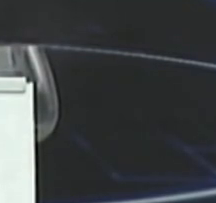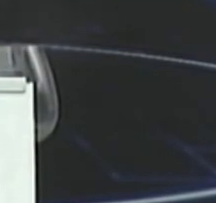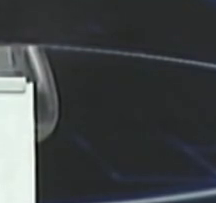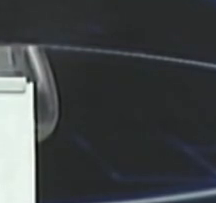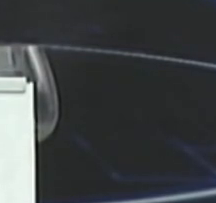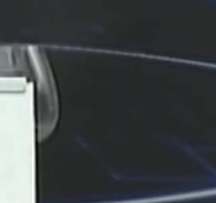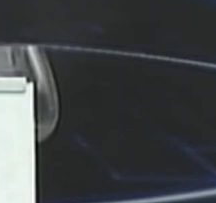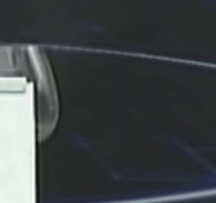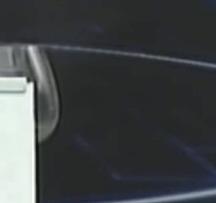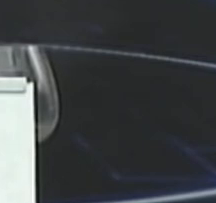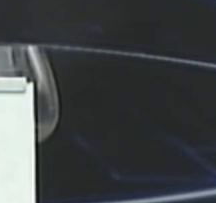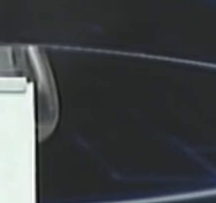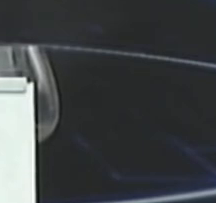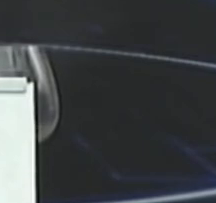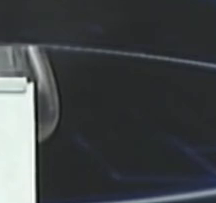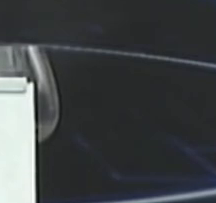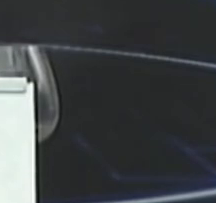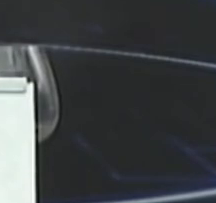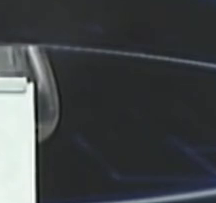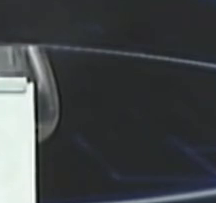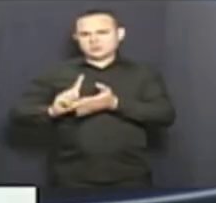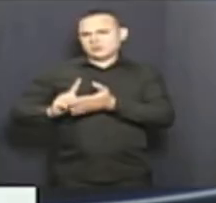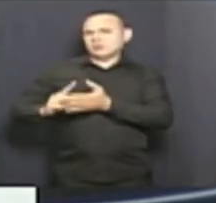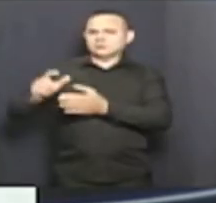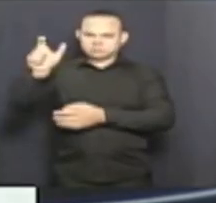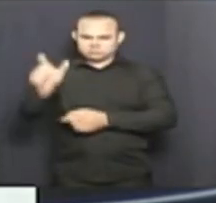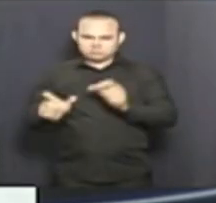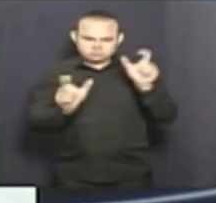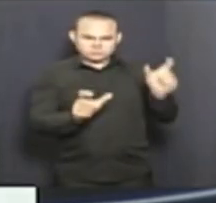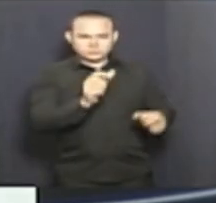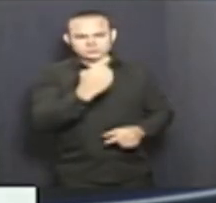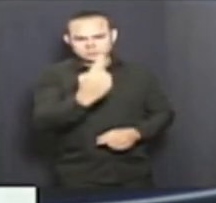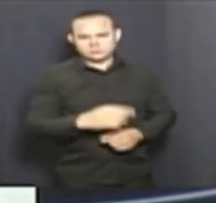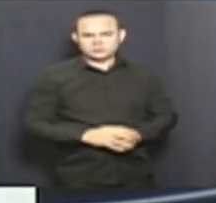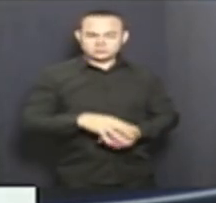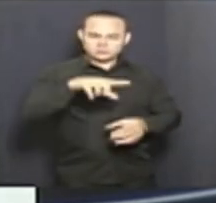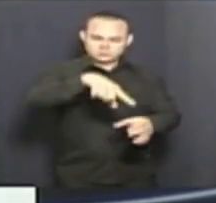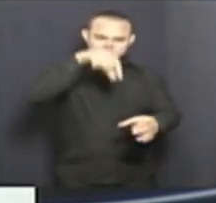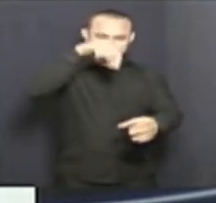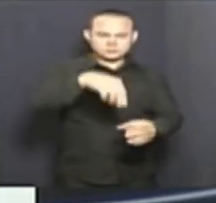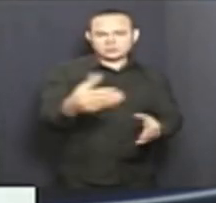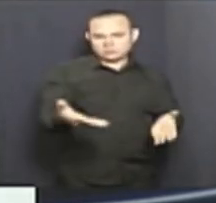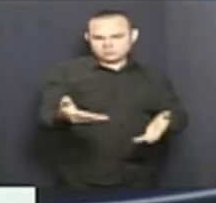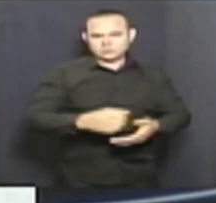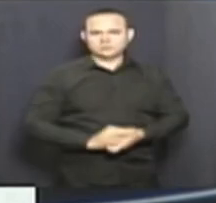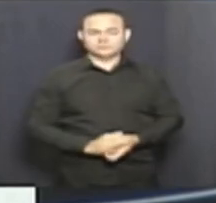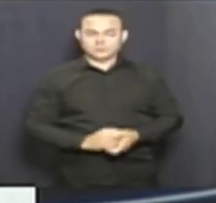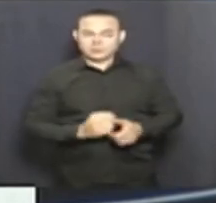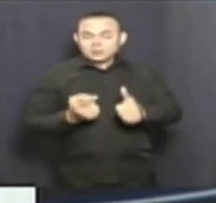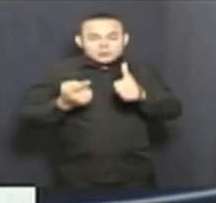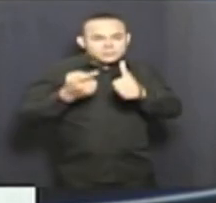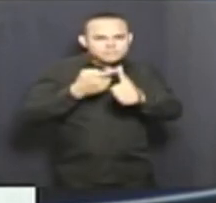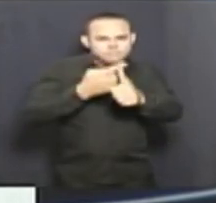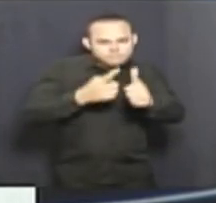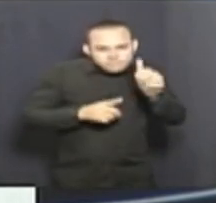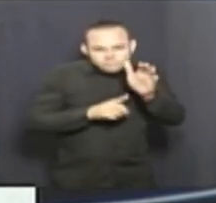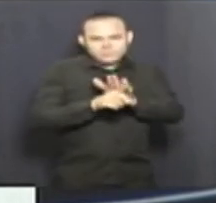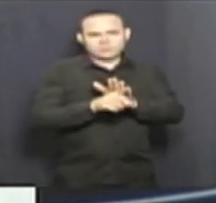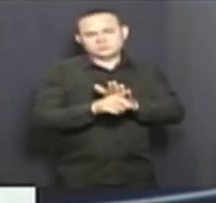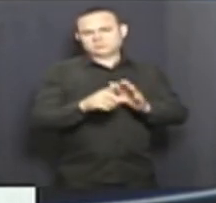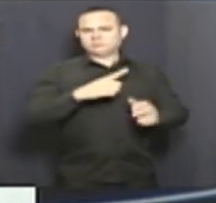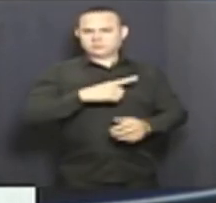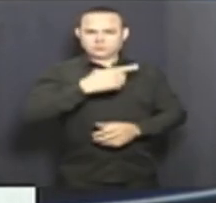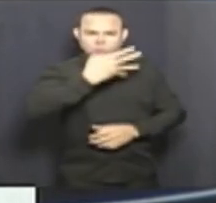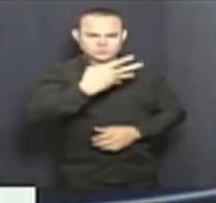acordo entre os candidatos e serão sorteados a agora cada pergunta deve ter 45 segundos cada